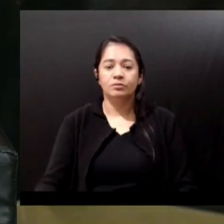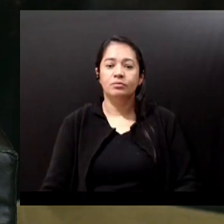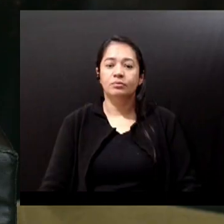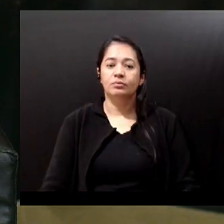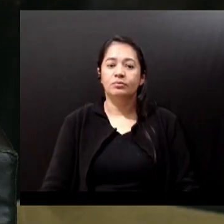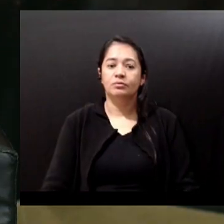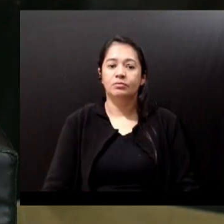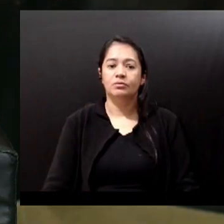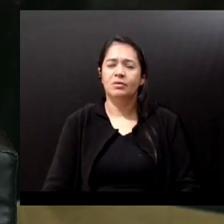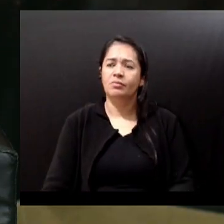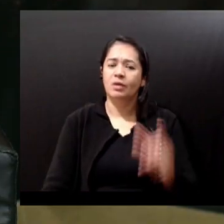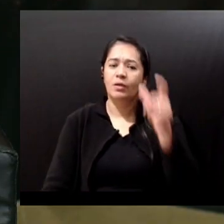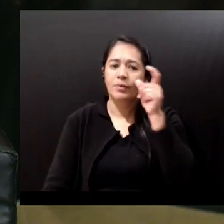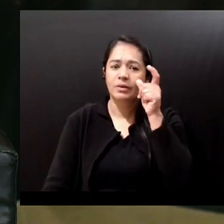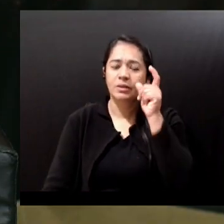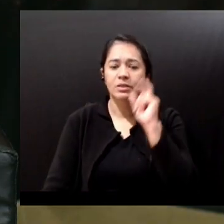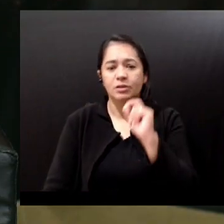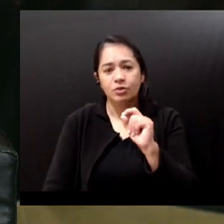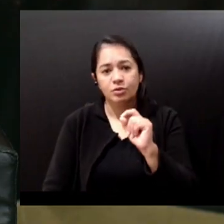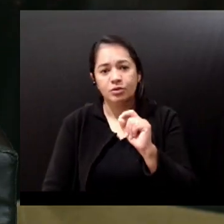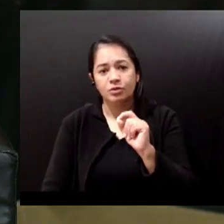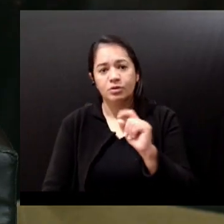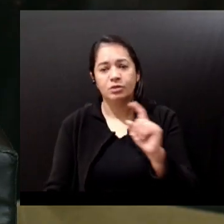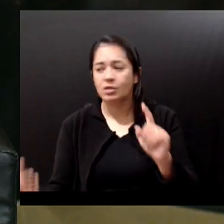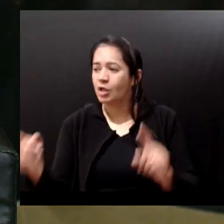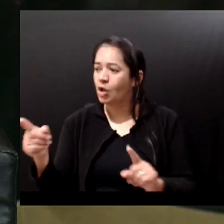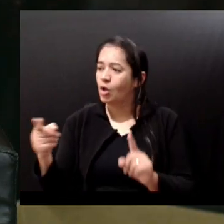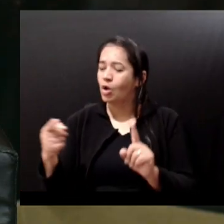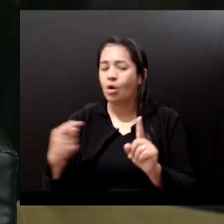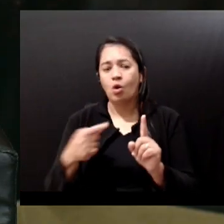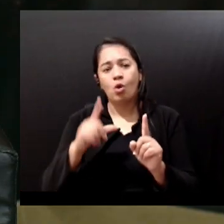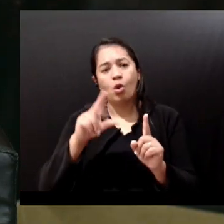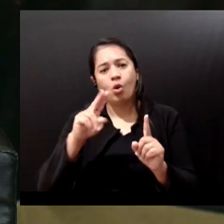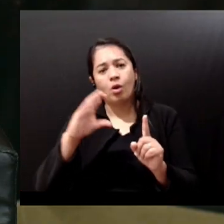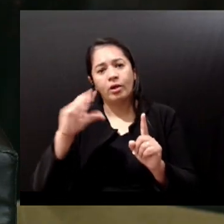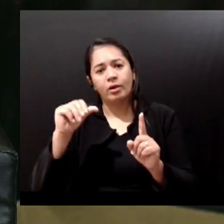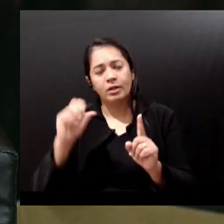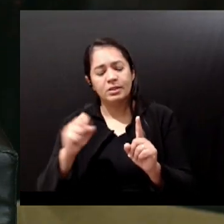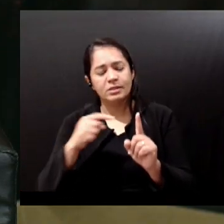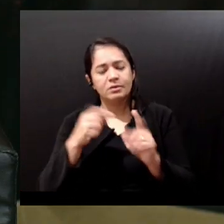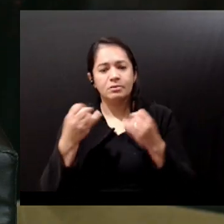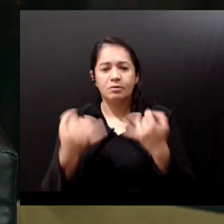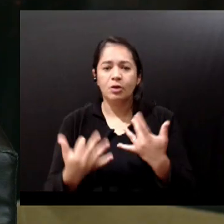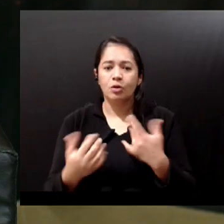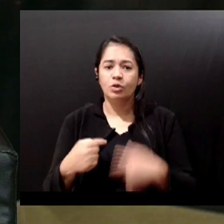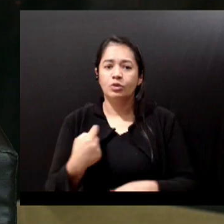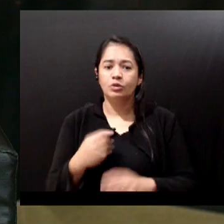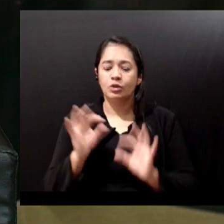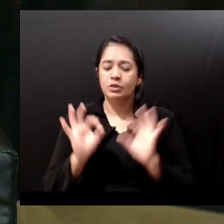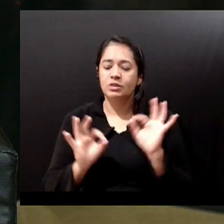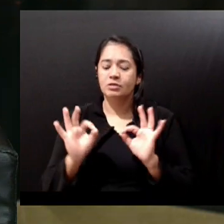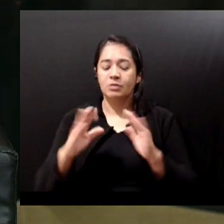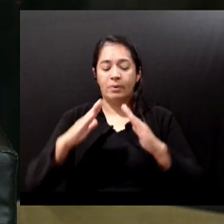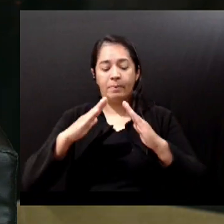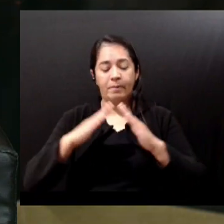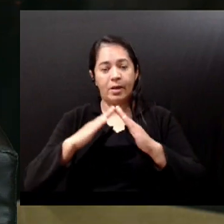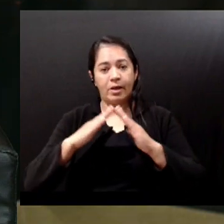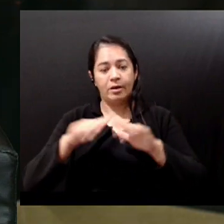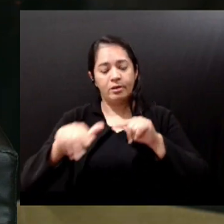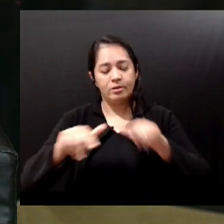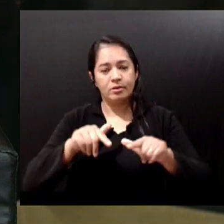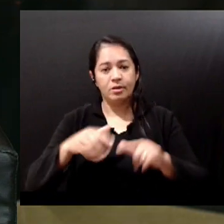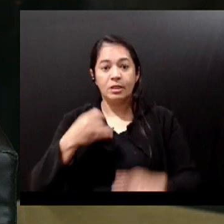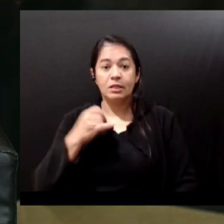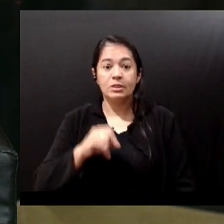também a pontuação do Lucas, quando você disse, Lucas, que quando a gente se prepara para trabalhar em home office, se você não se